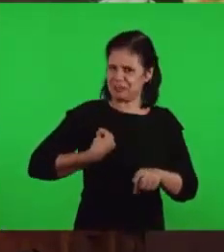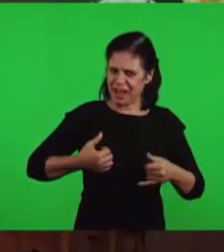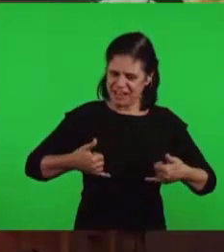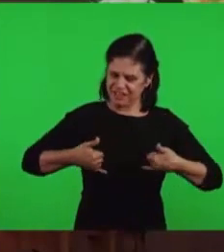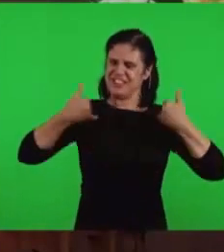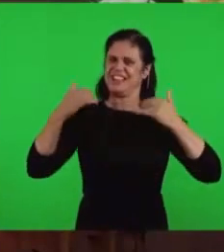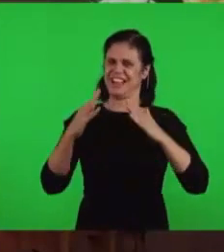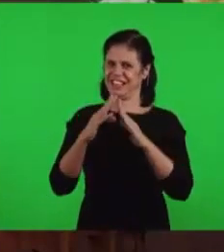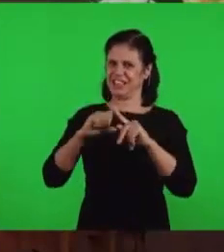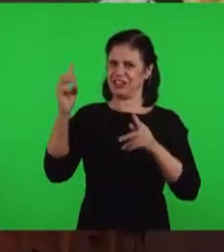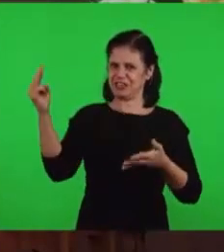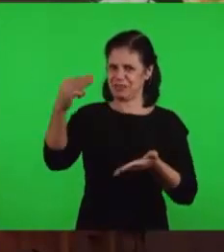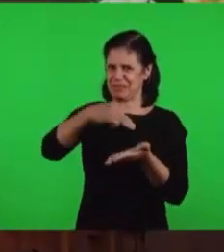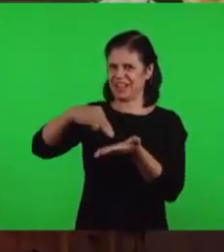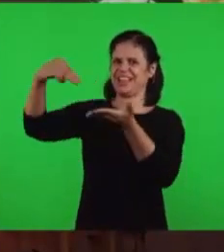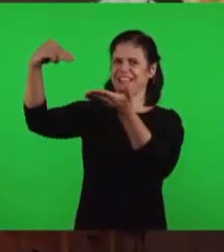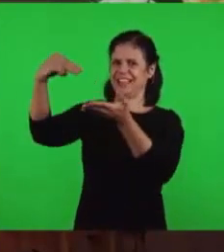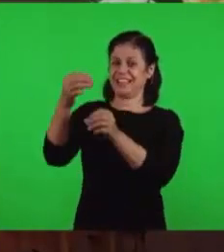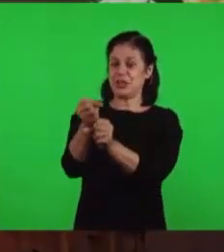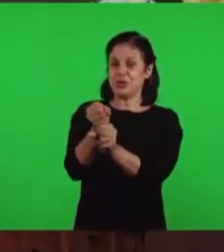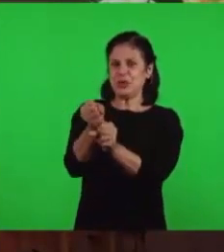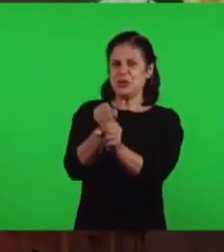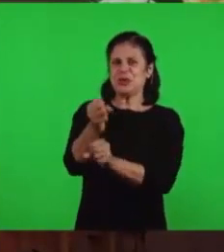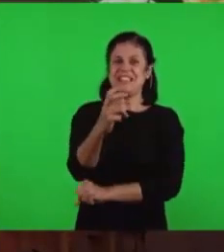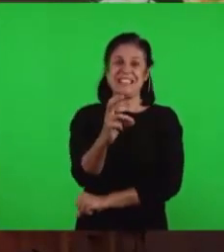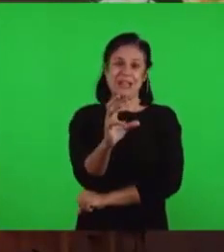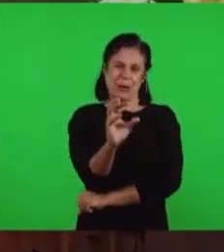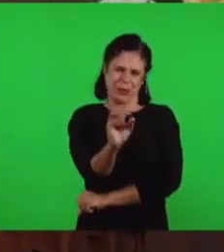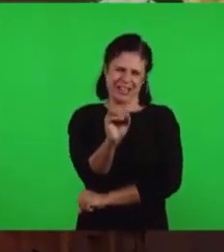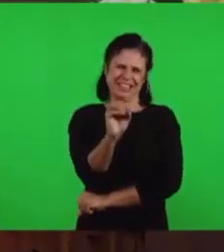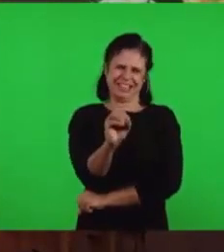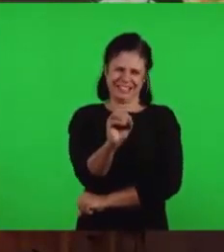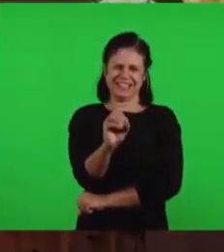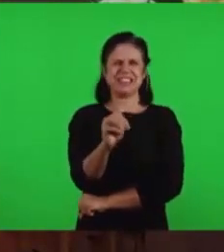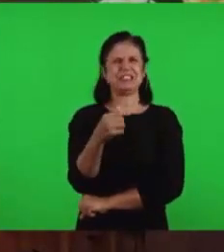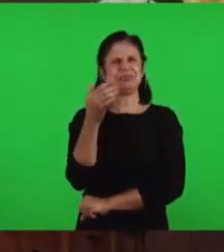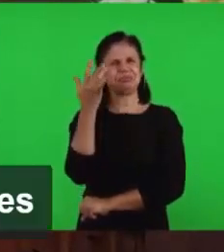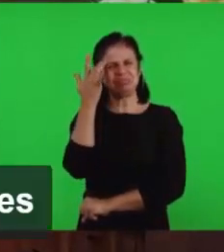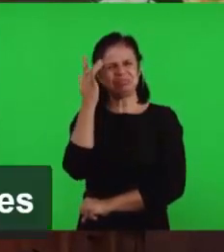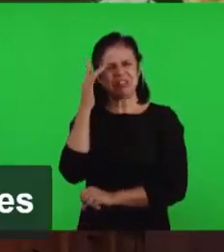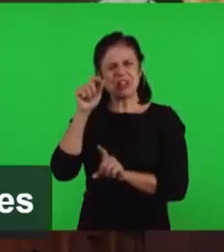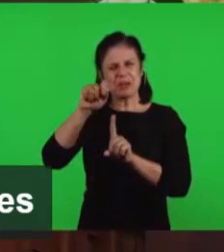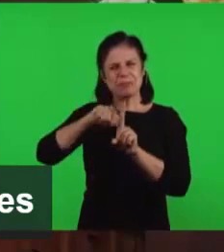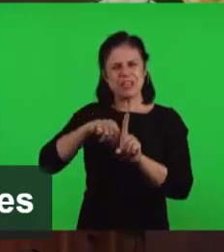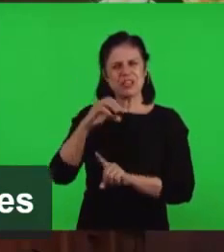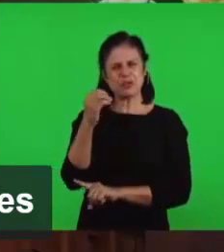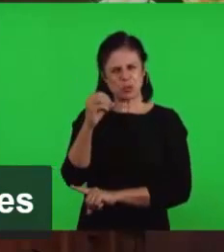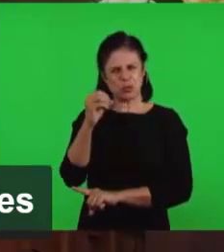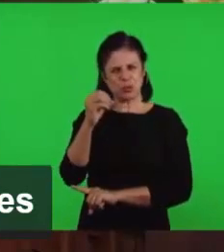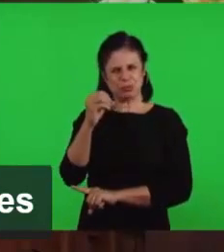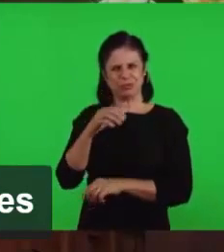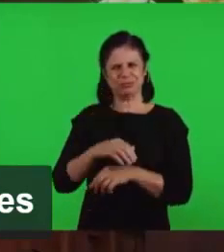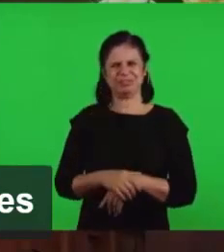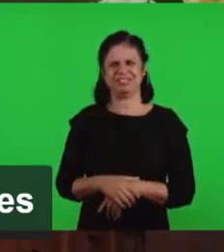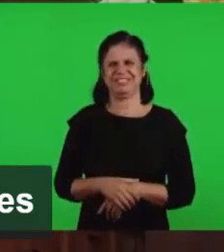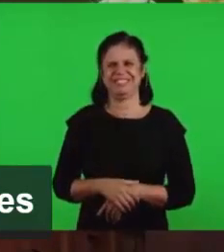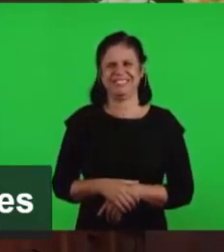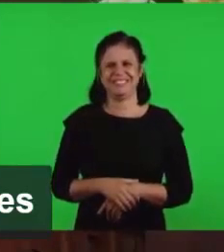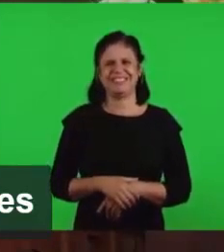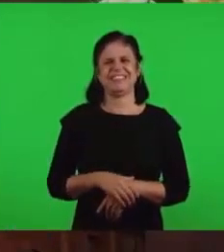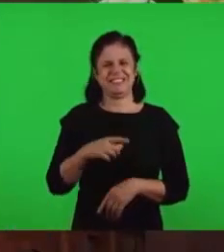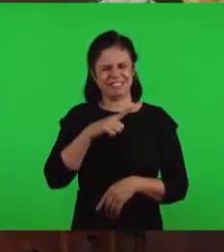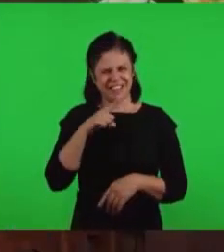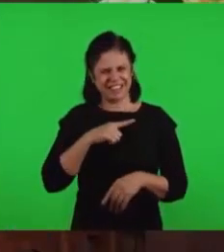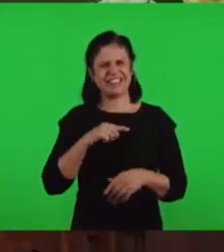nenhum deles vai precisar de deslocar para que para o Brasil os trabalhos todos eram feitos nas suas vogais